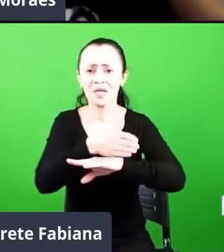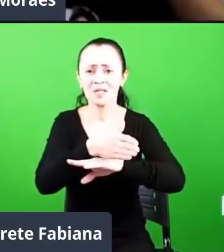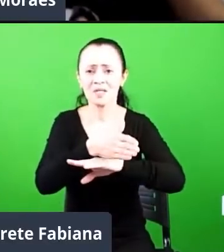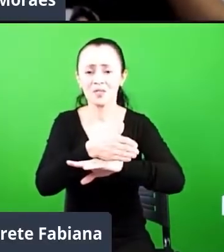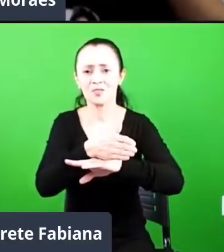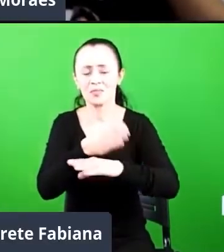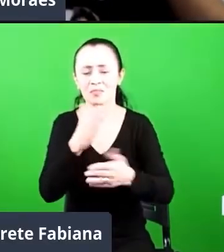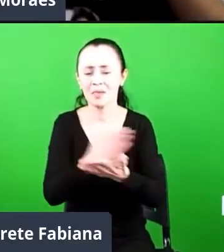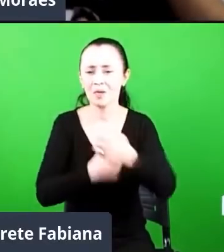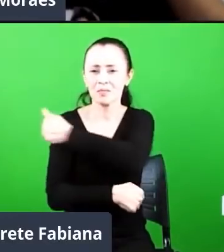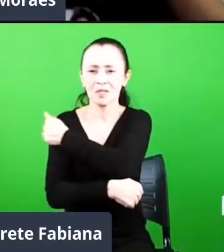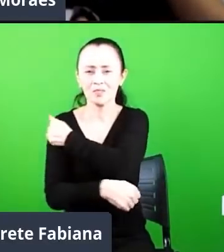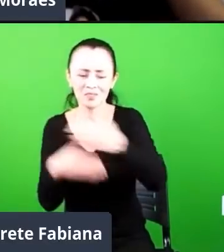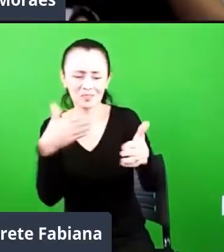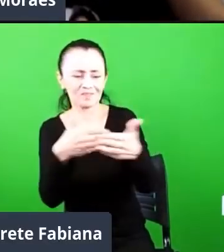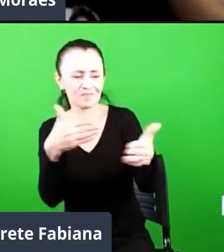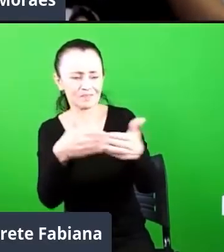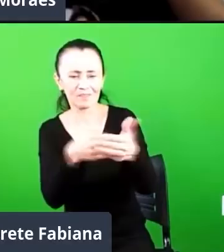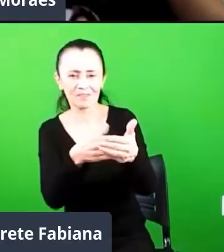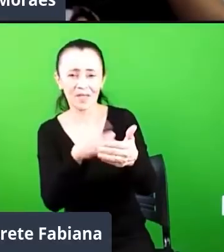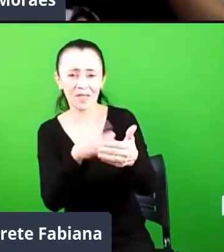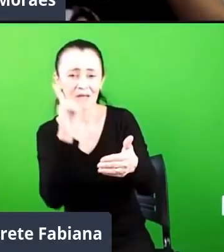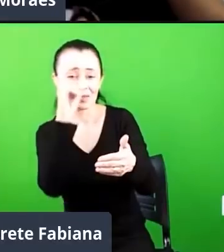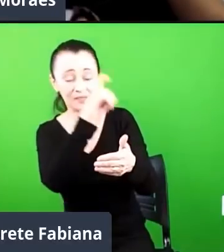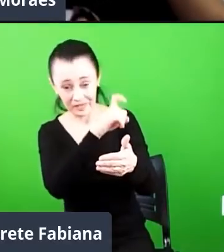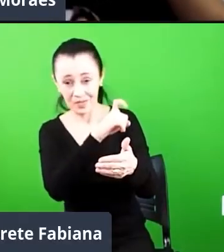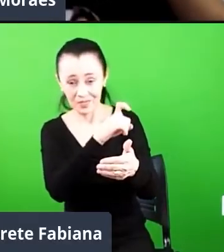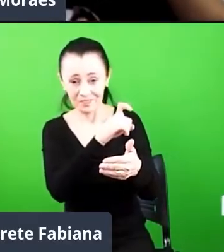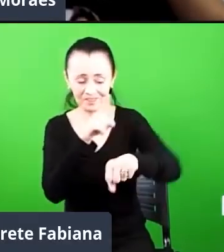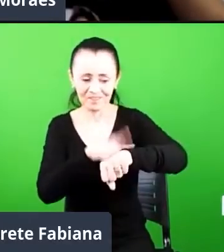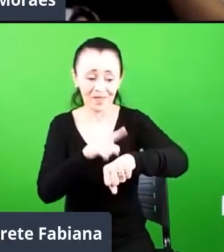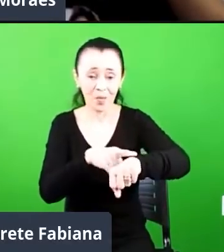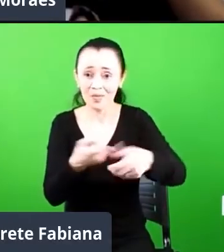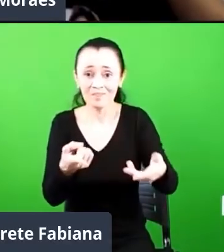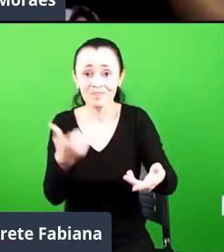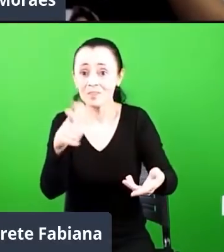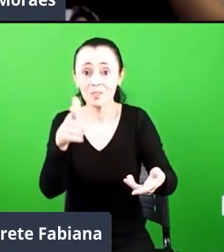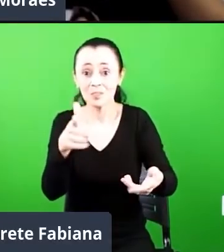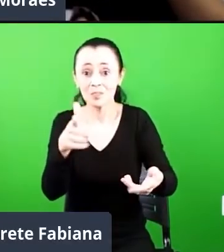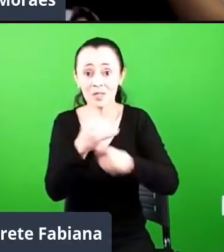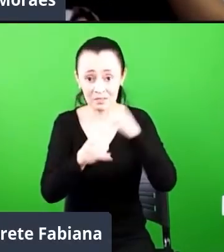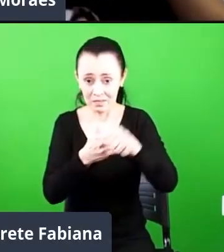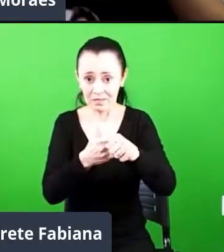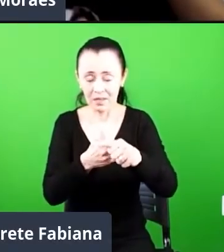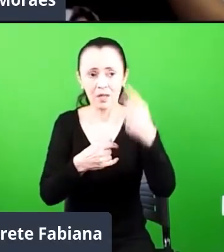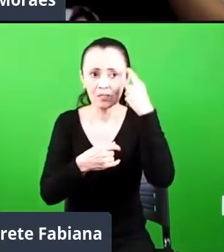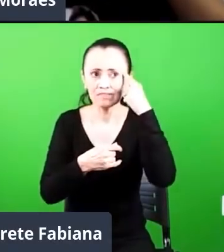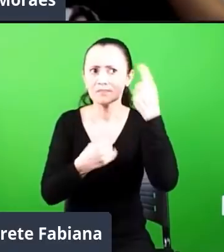que dificulta ainda mais a interação naquele horário previsto de aula. Uma alternativa que eu